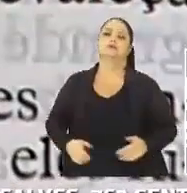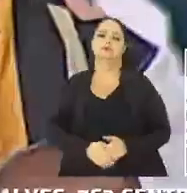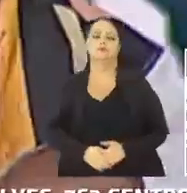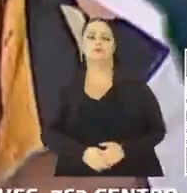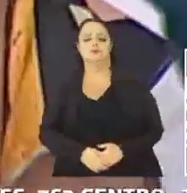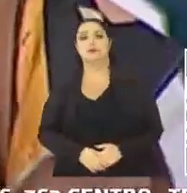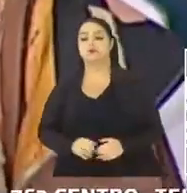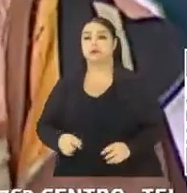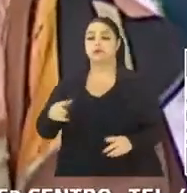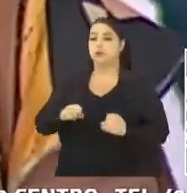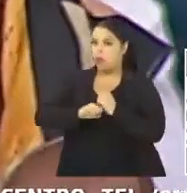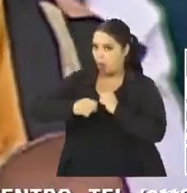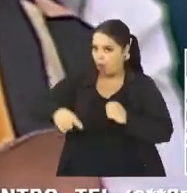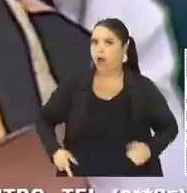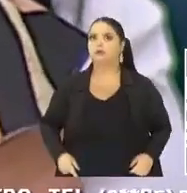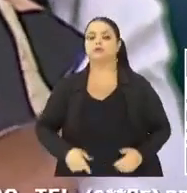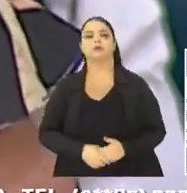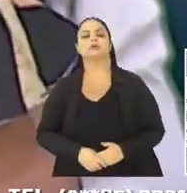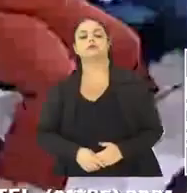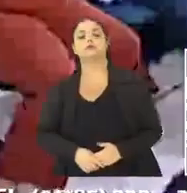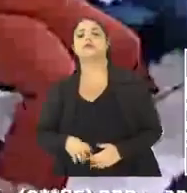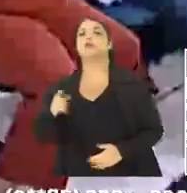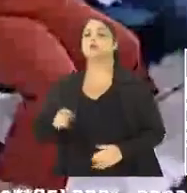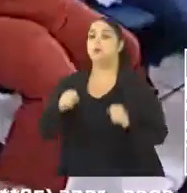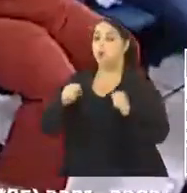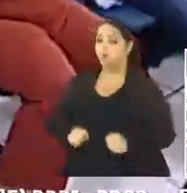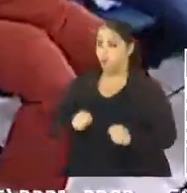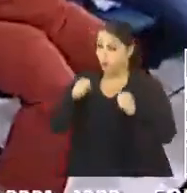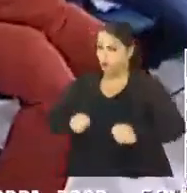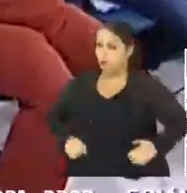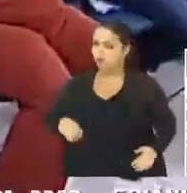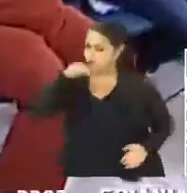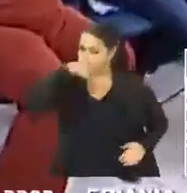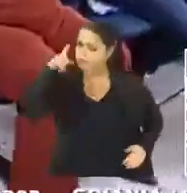fraco. É? E Ele vai socorrer.